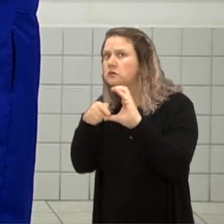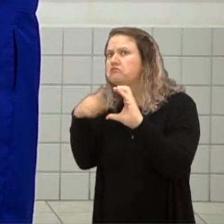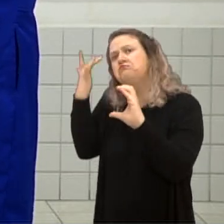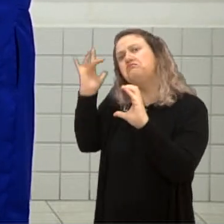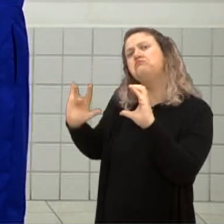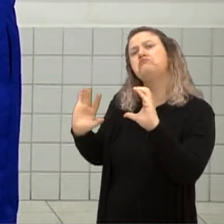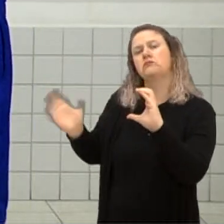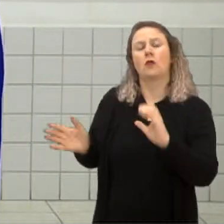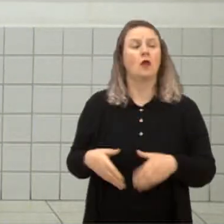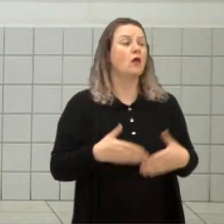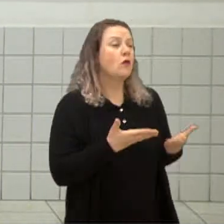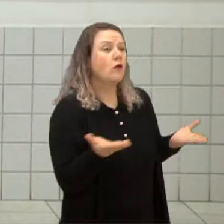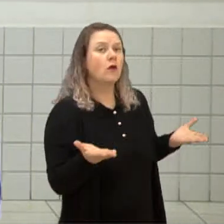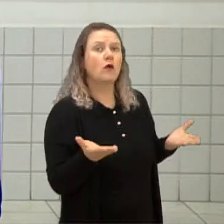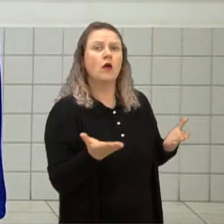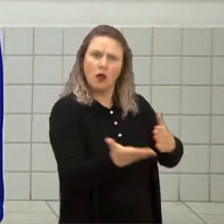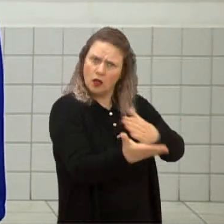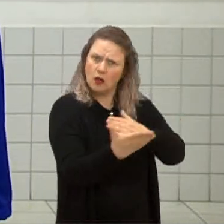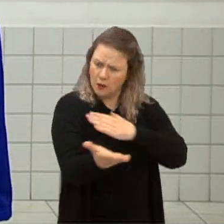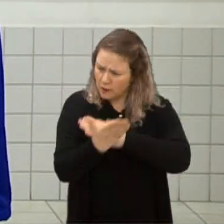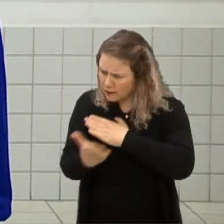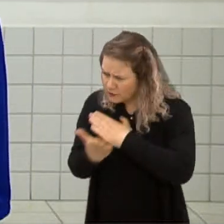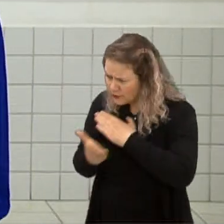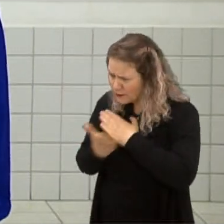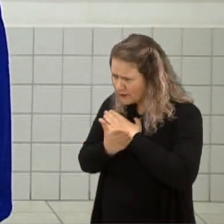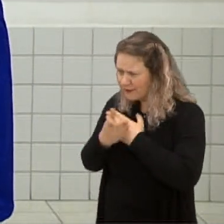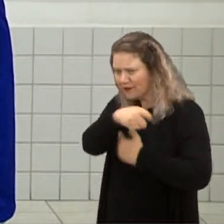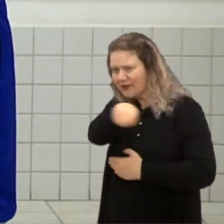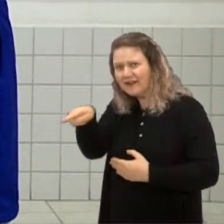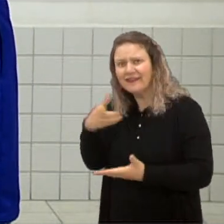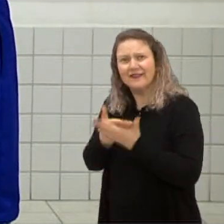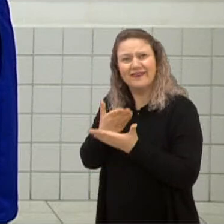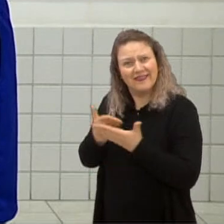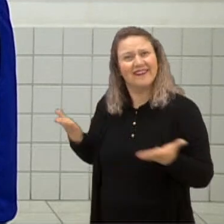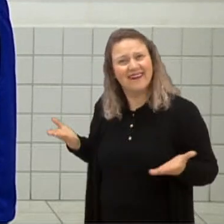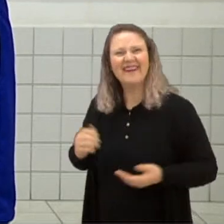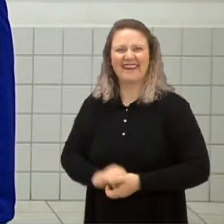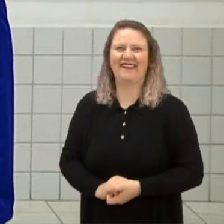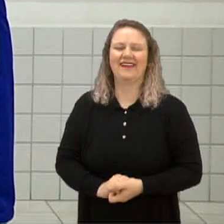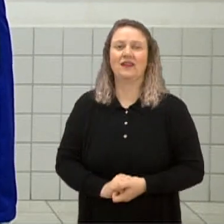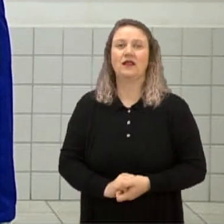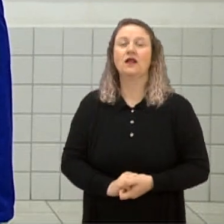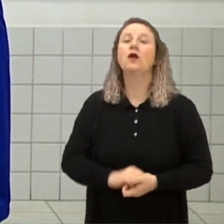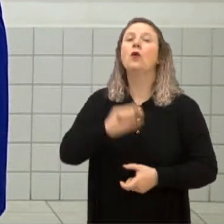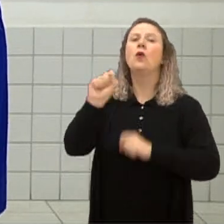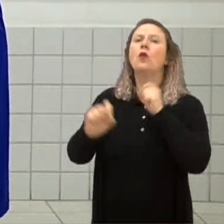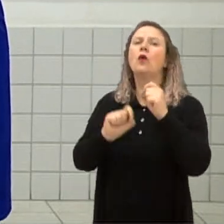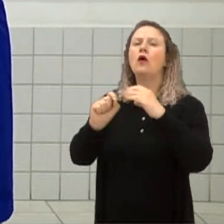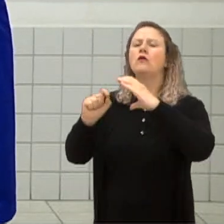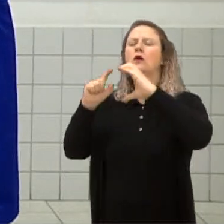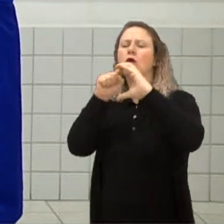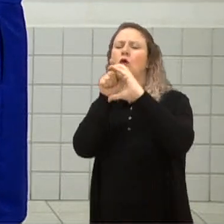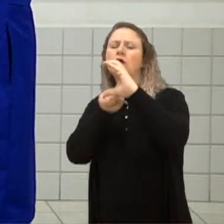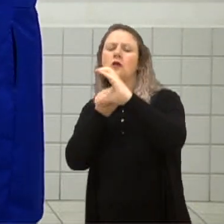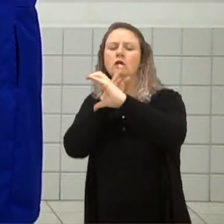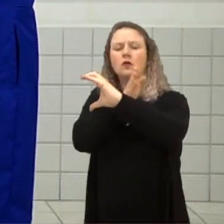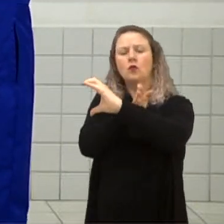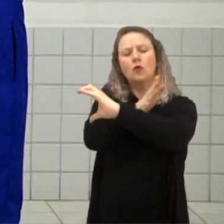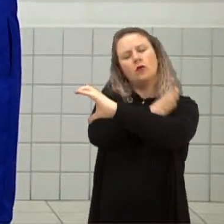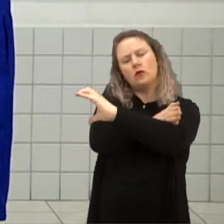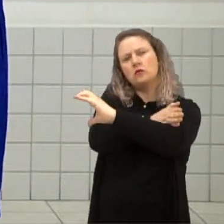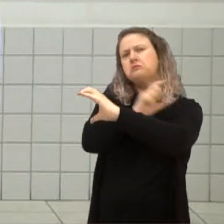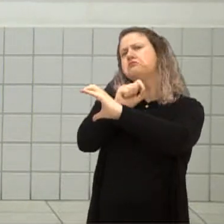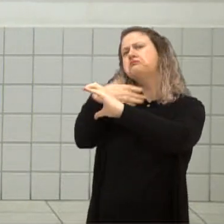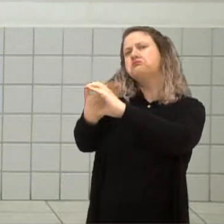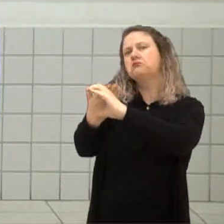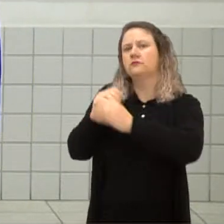E você que está aí do outro lado? Me ajudem, vocês estudaram isso. O que é? Me respondam. É a parte interna, externa, a média? Então, quando a gente fala